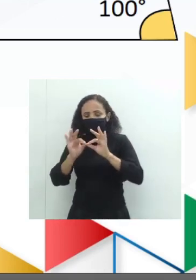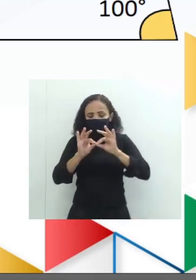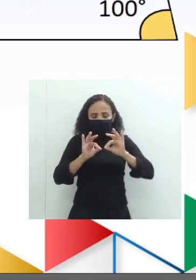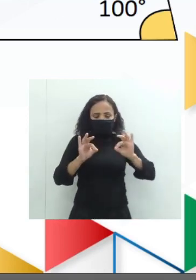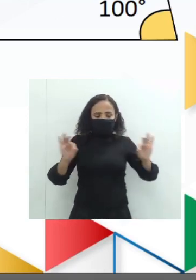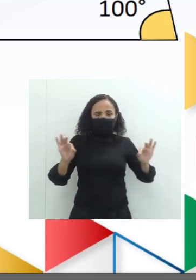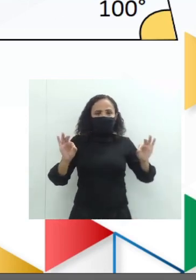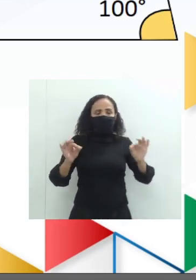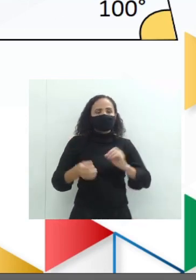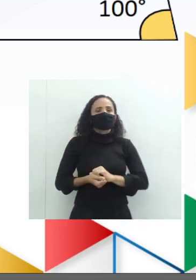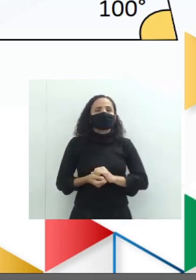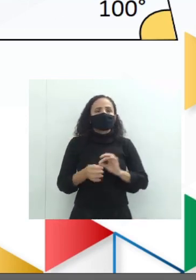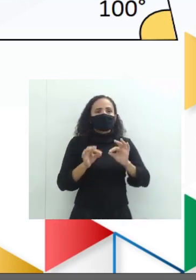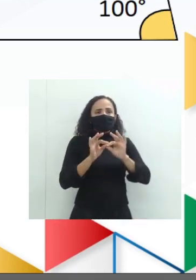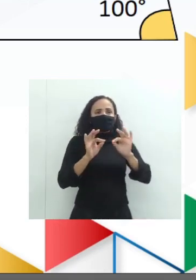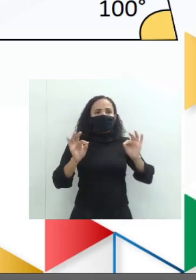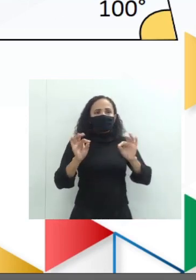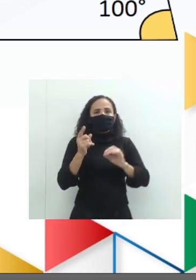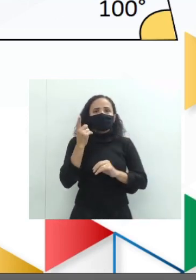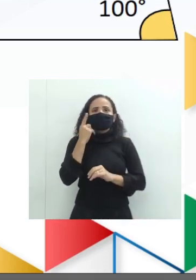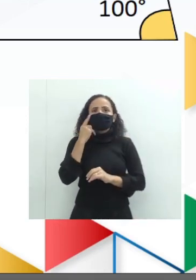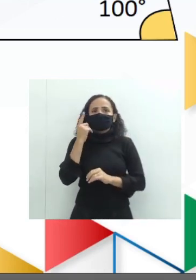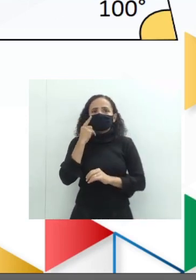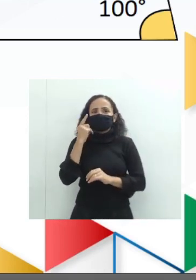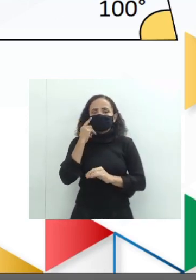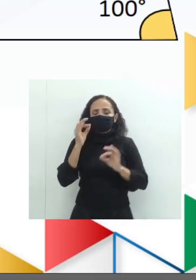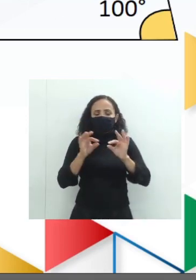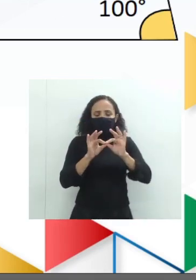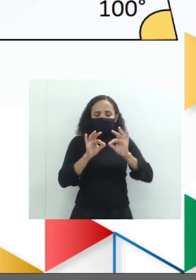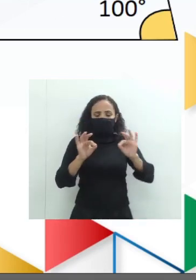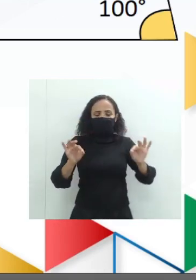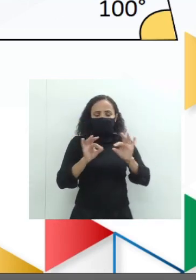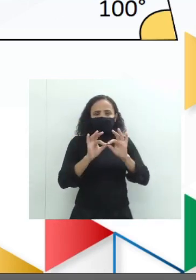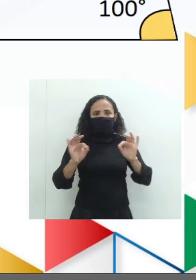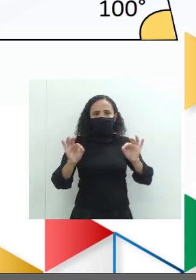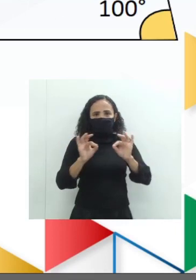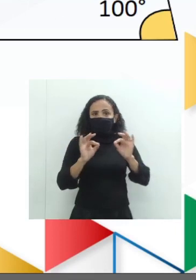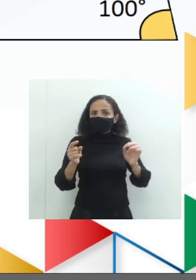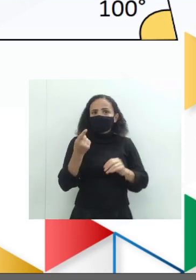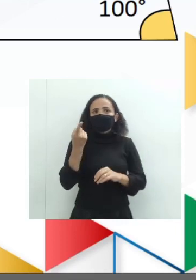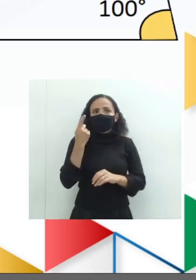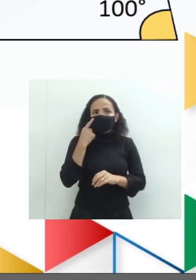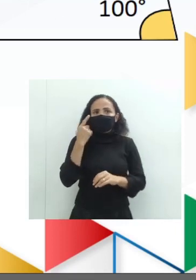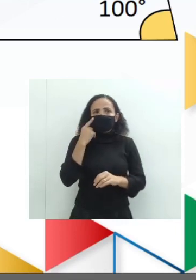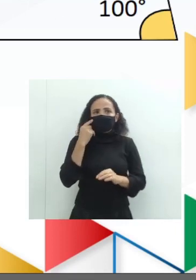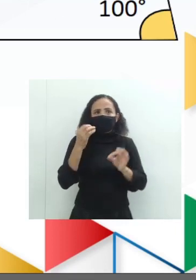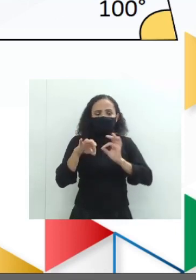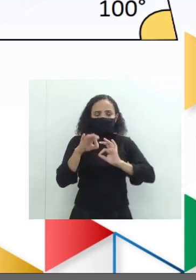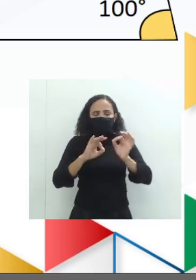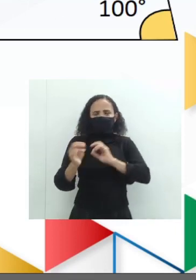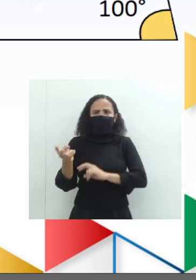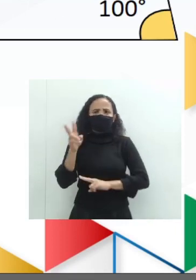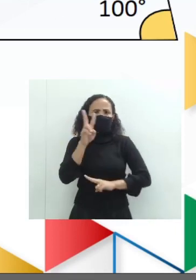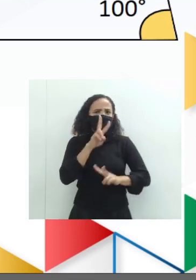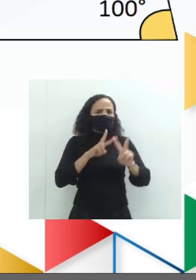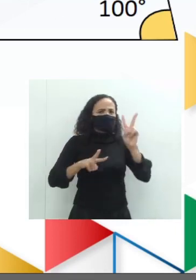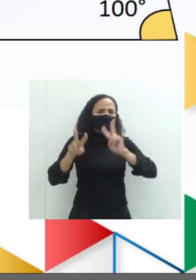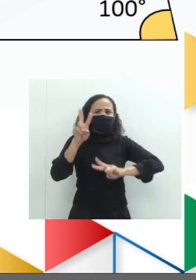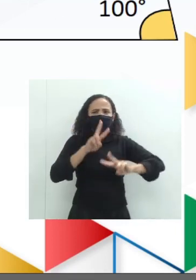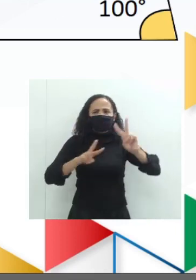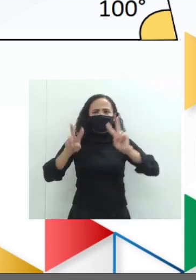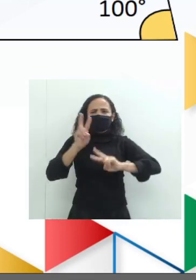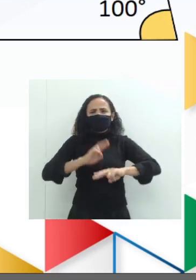vão entender. Triângulo retângulo, claramente com o ângulo reto aí, me deixando muito visualmente para